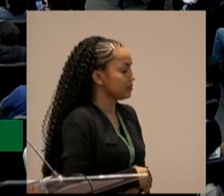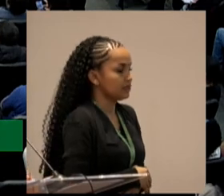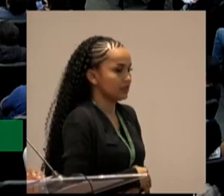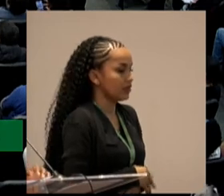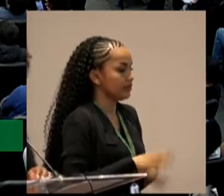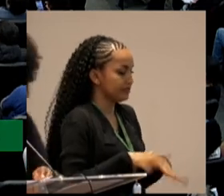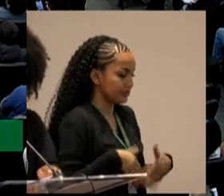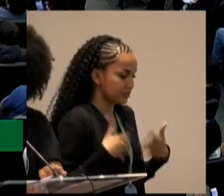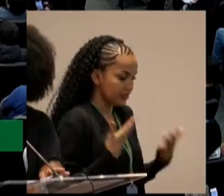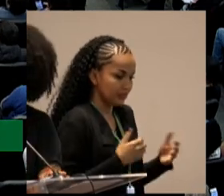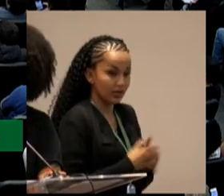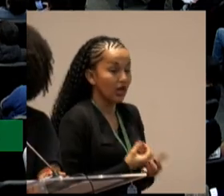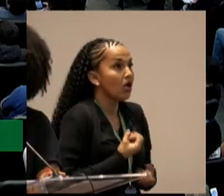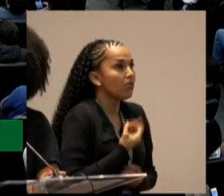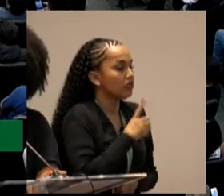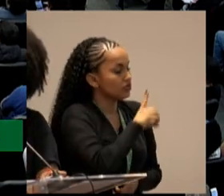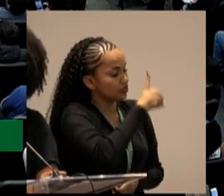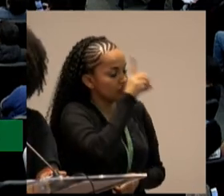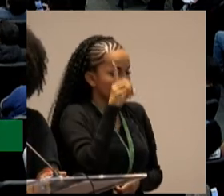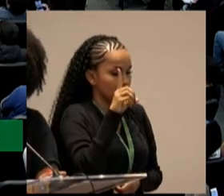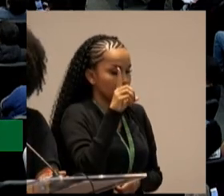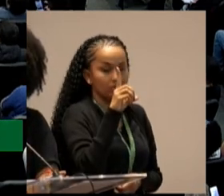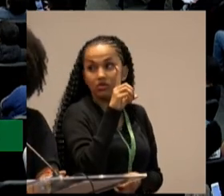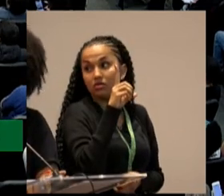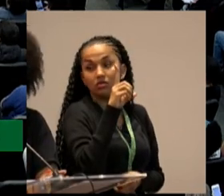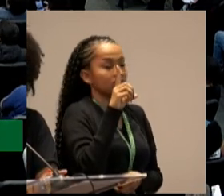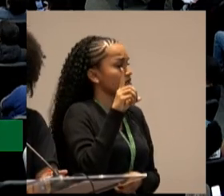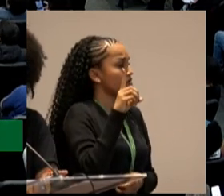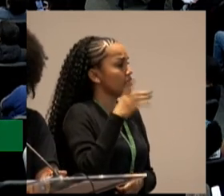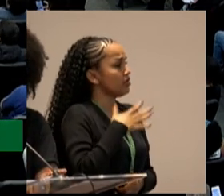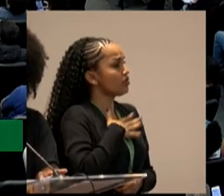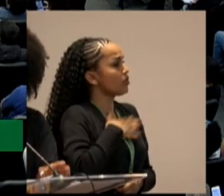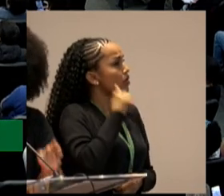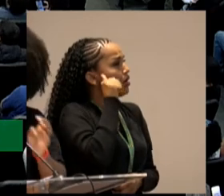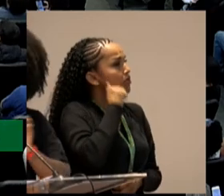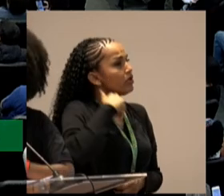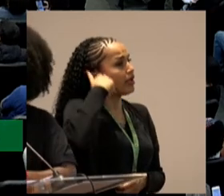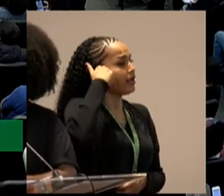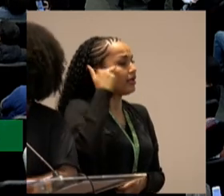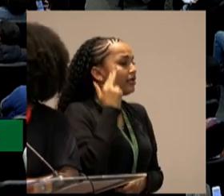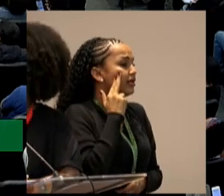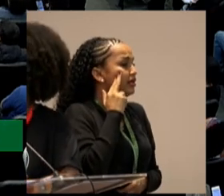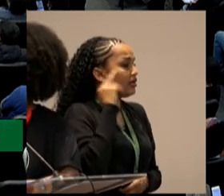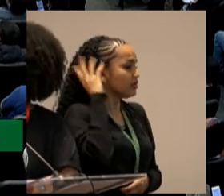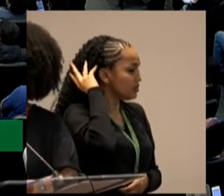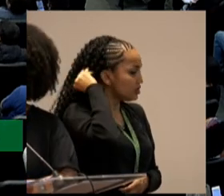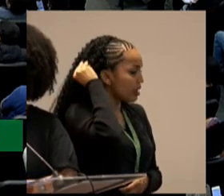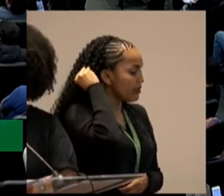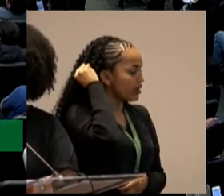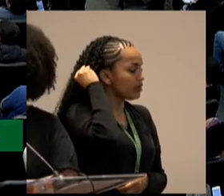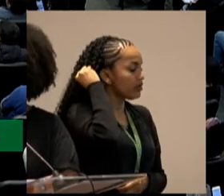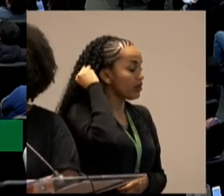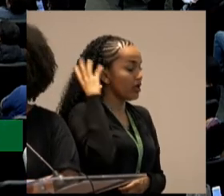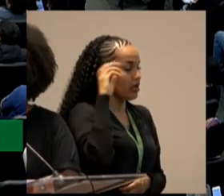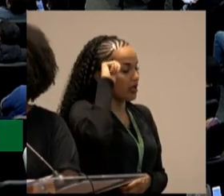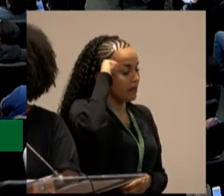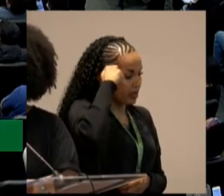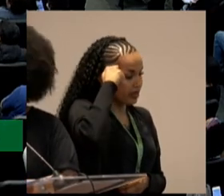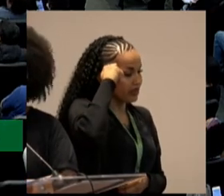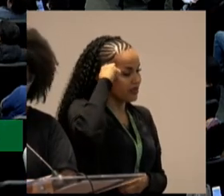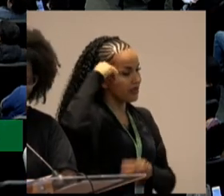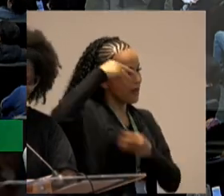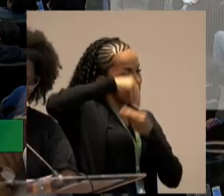Olá. Bom dia. Eu sou uma mulher negra, de cabelos pretos e